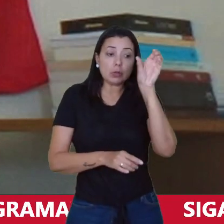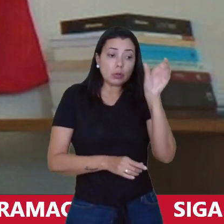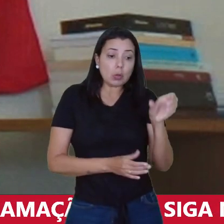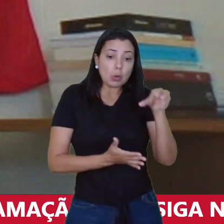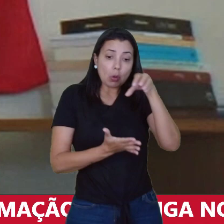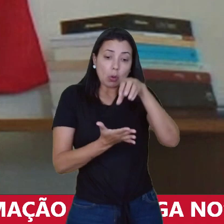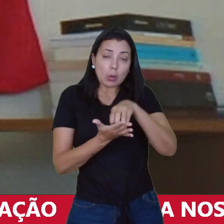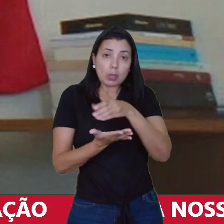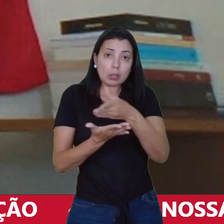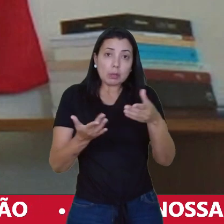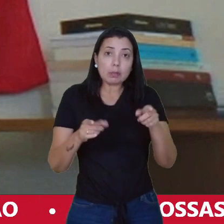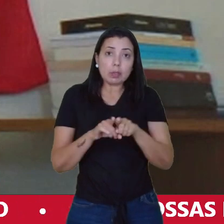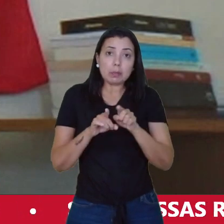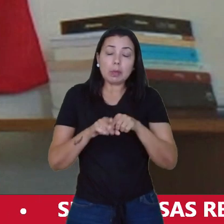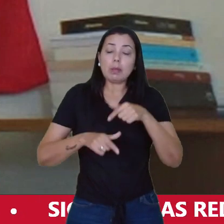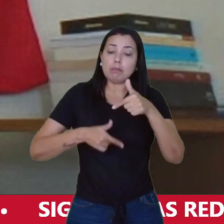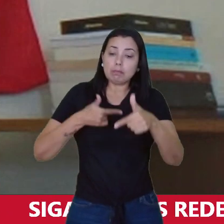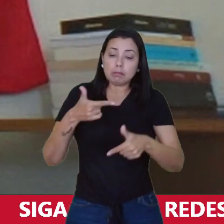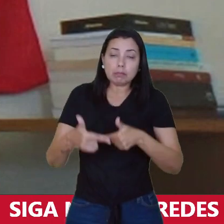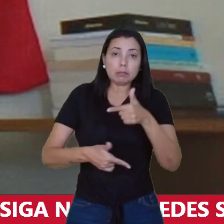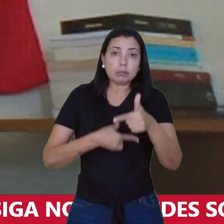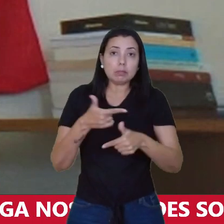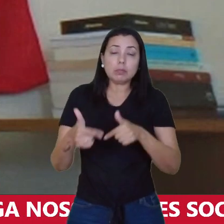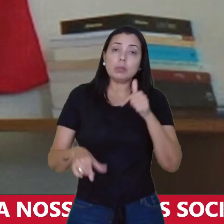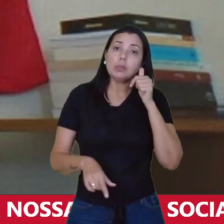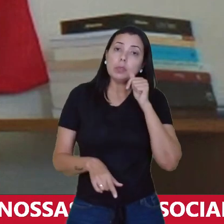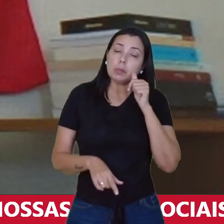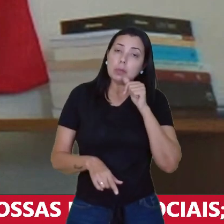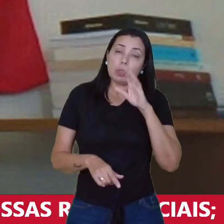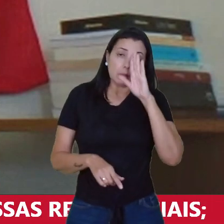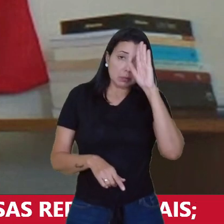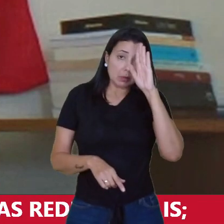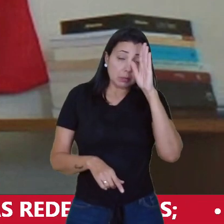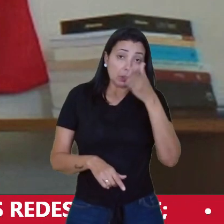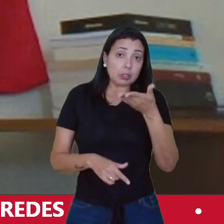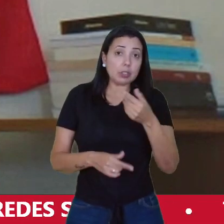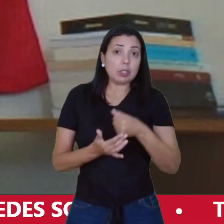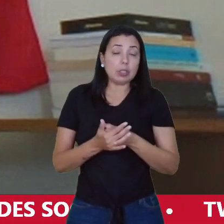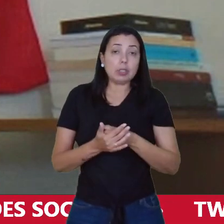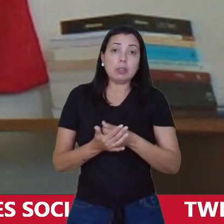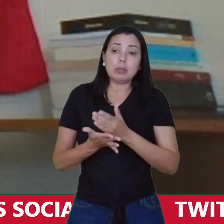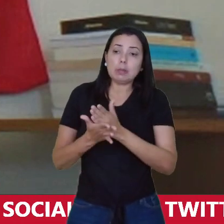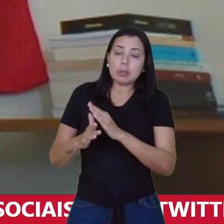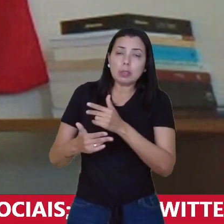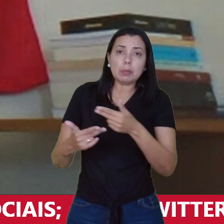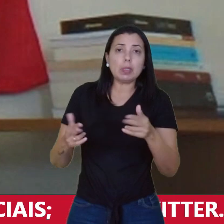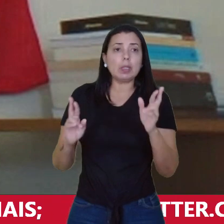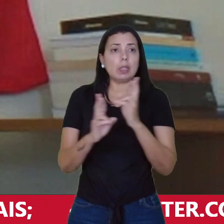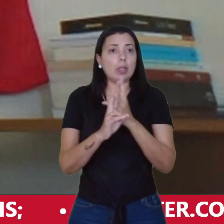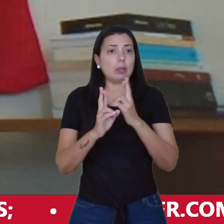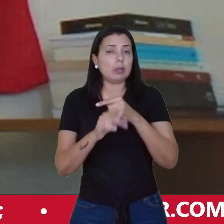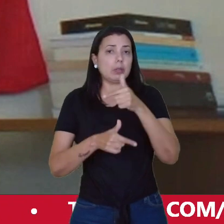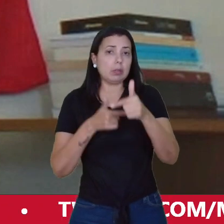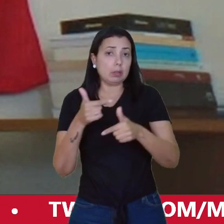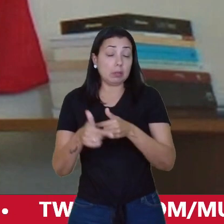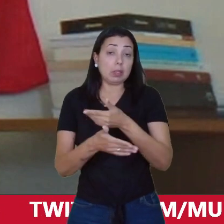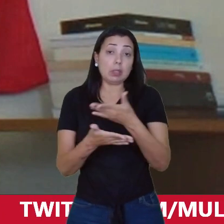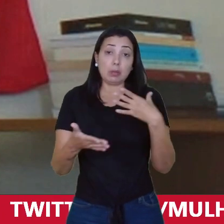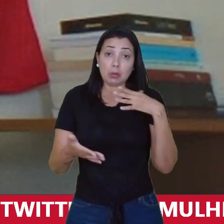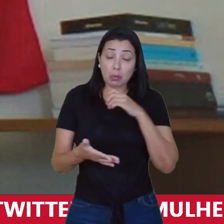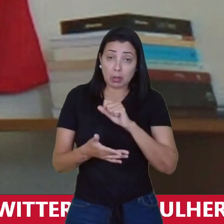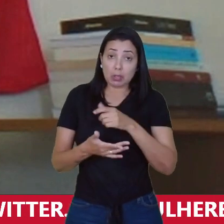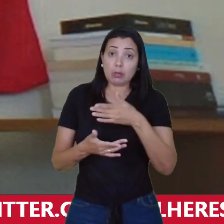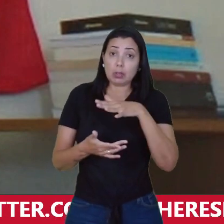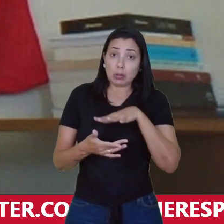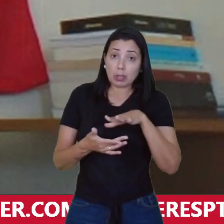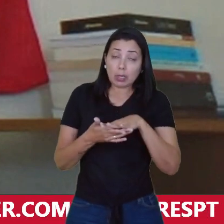de muita sobrecarga do trabalho, das mulheres principalmente, um momento de precarização das relações de trabalho. Então, acho que quando a gente